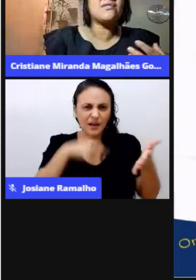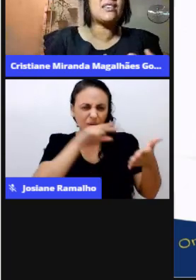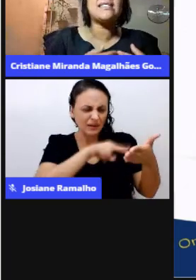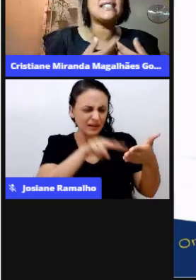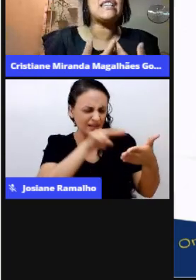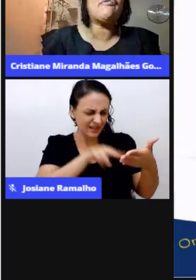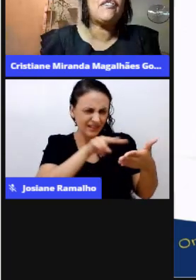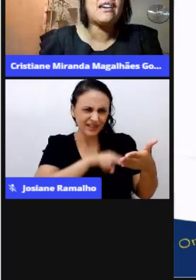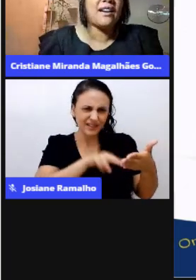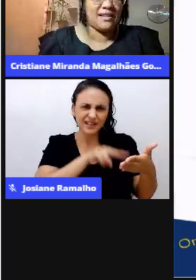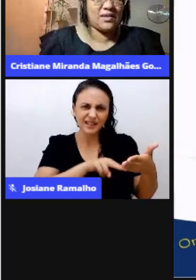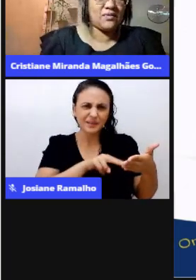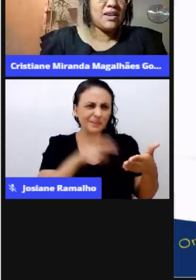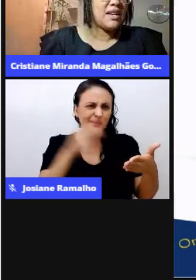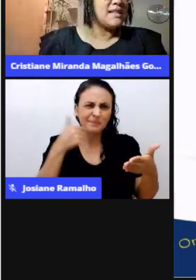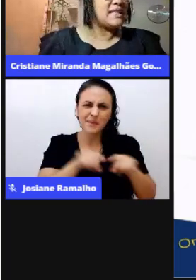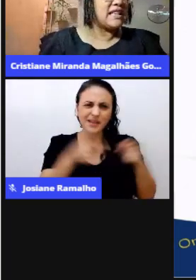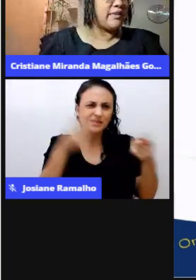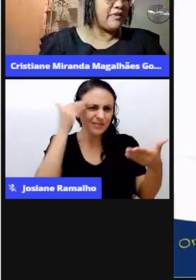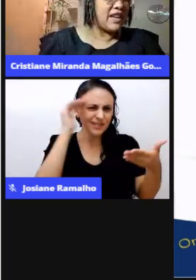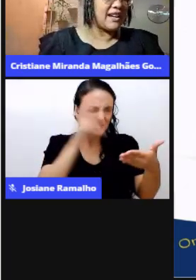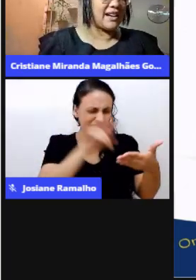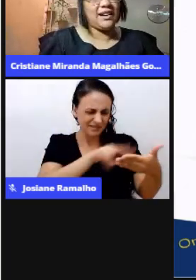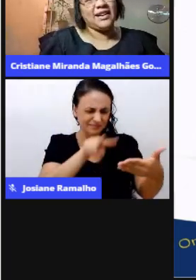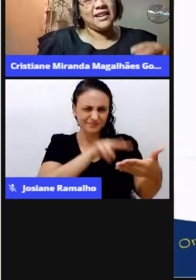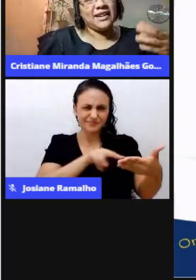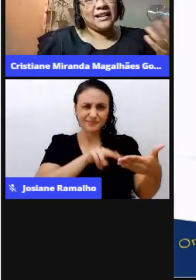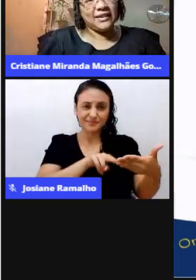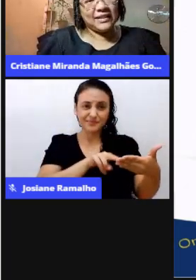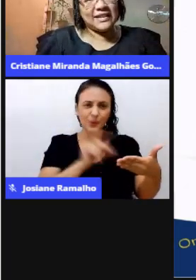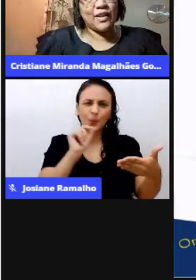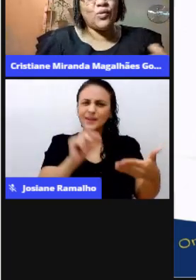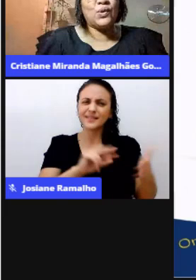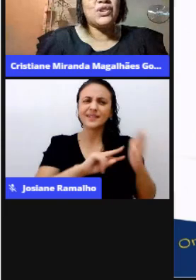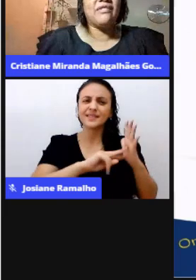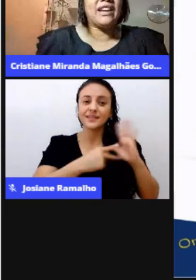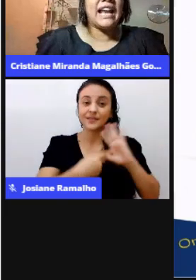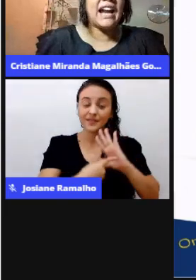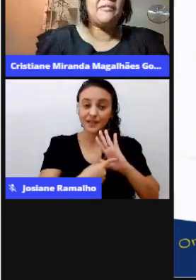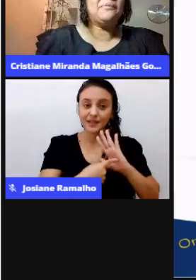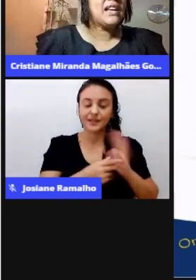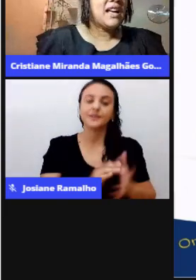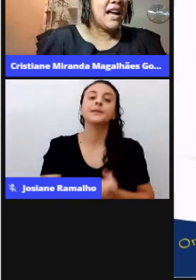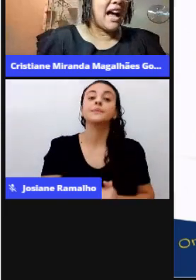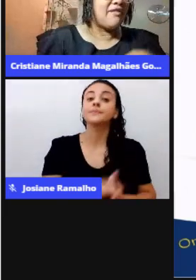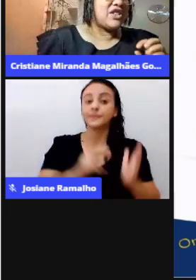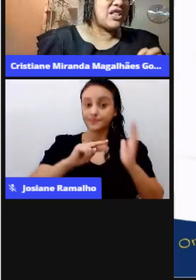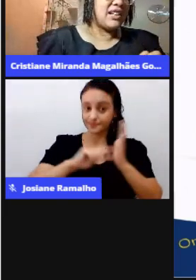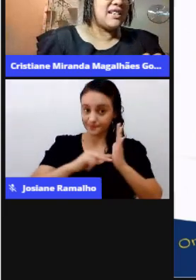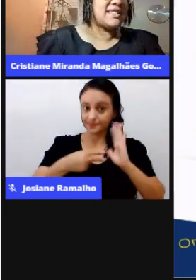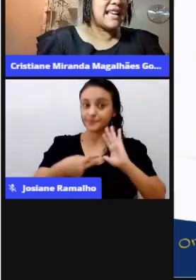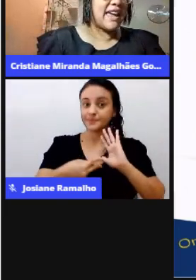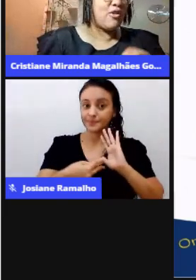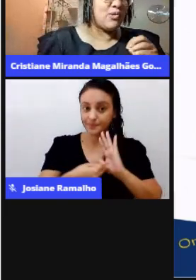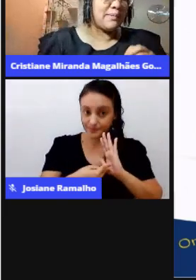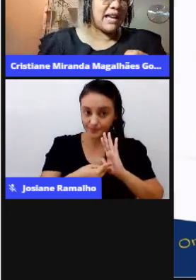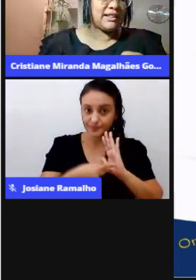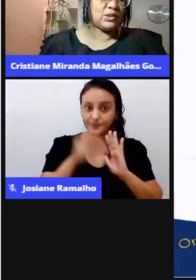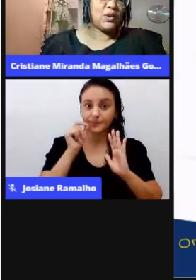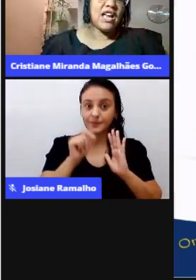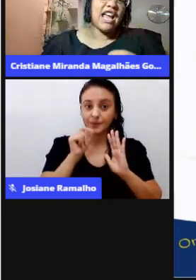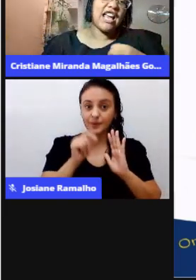aí, Cris, o que significa isso? Significa, segundo Chevalar, a vigilância é